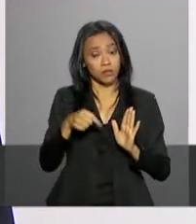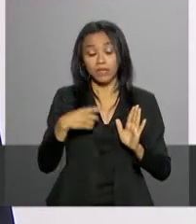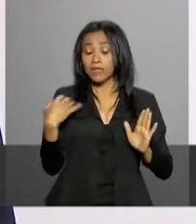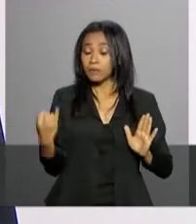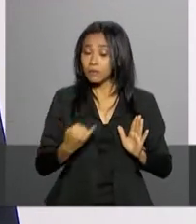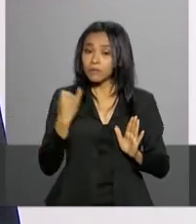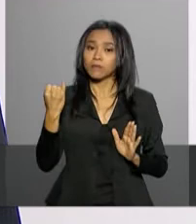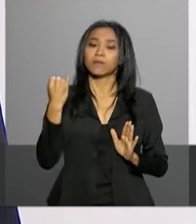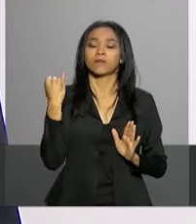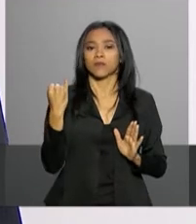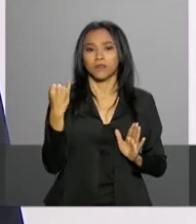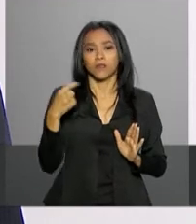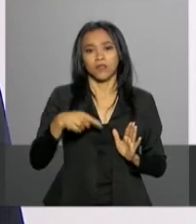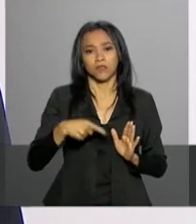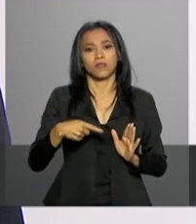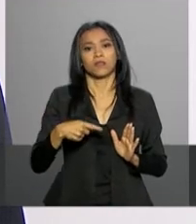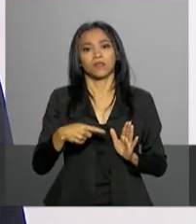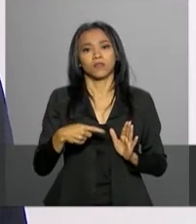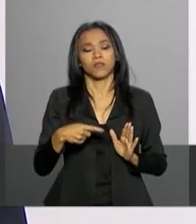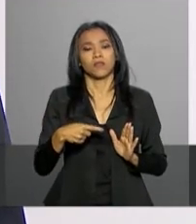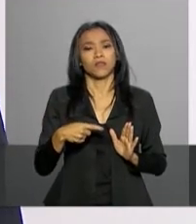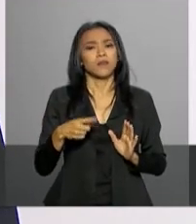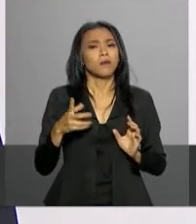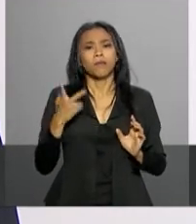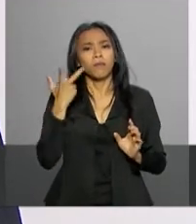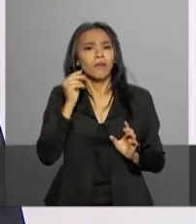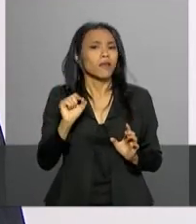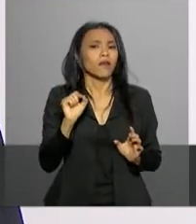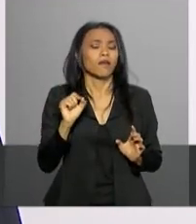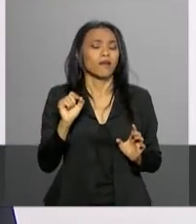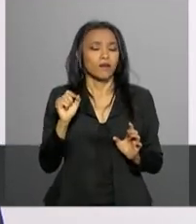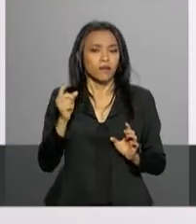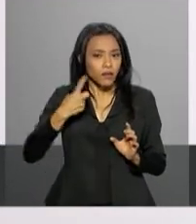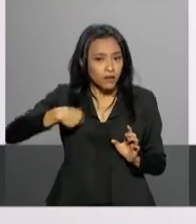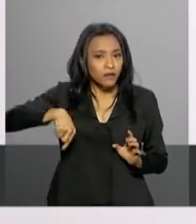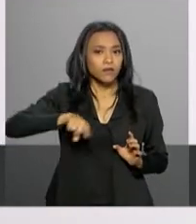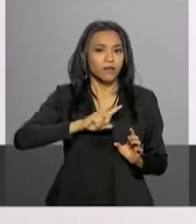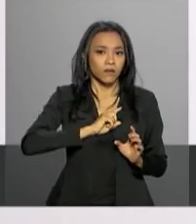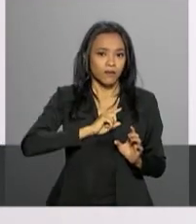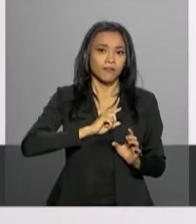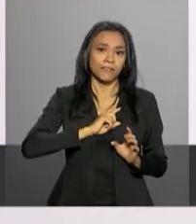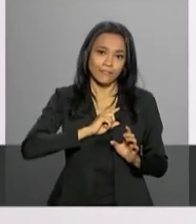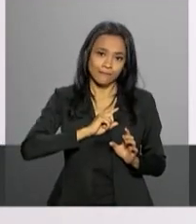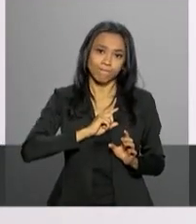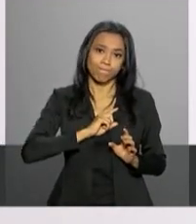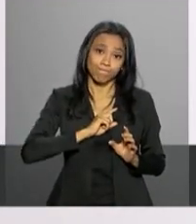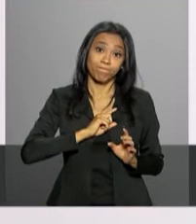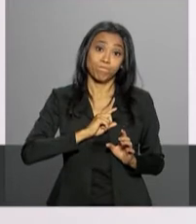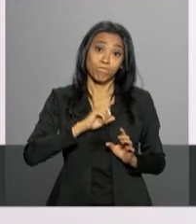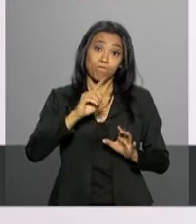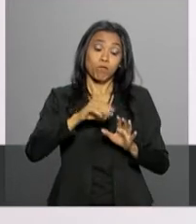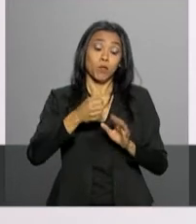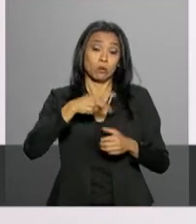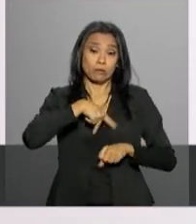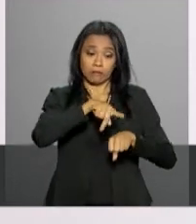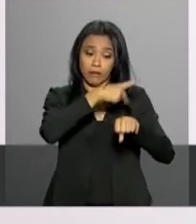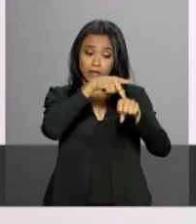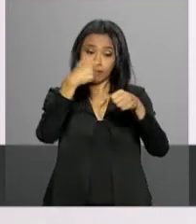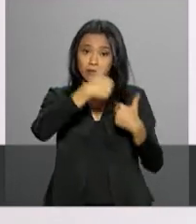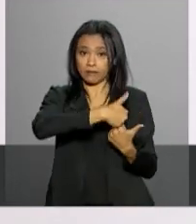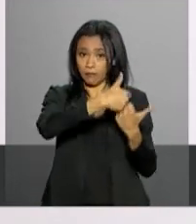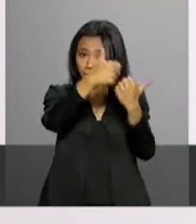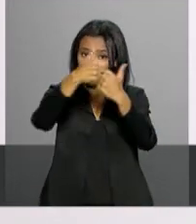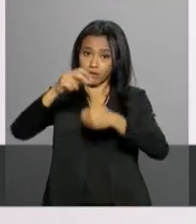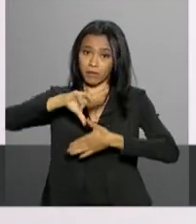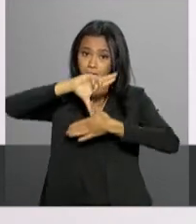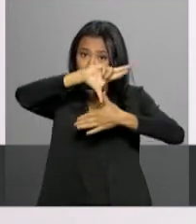brasileira mas é um passo importantíssimo para que nós revelaremos aos nossos vizinhos da américa latina eua e ao mundo